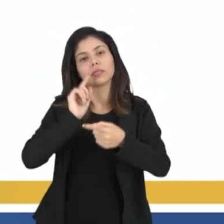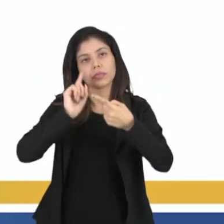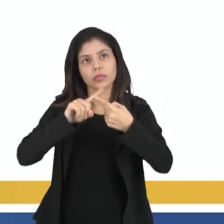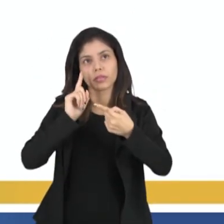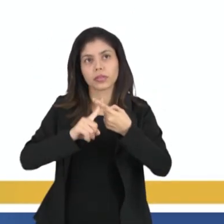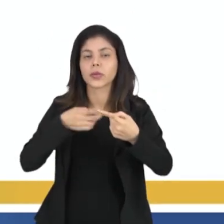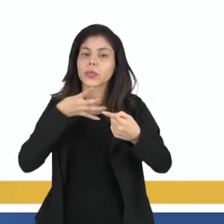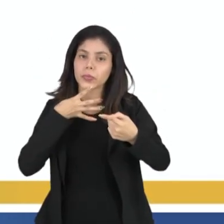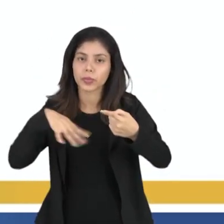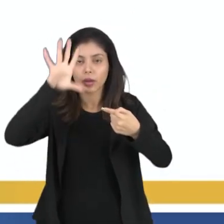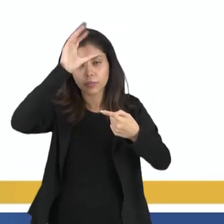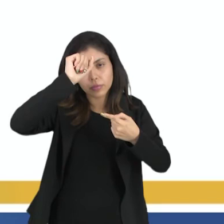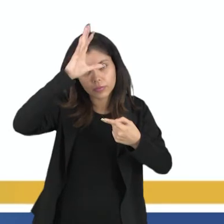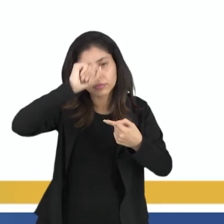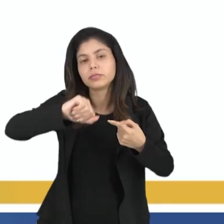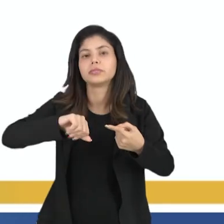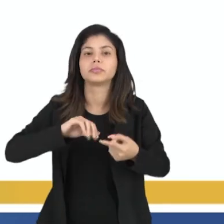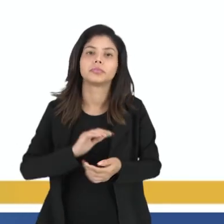Um, que é o conhecimento